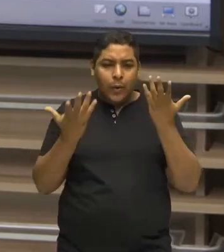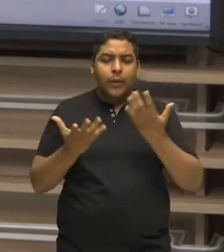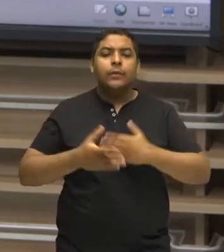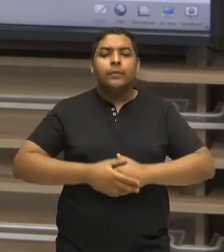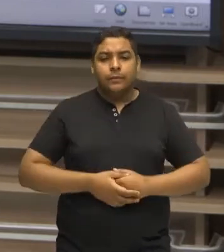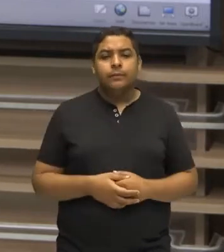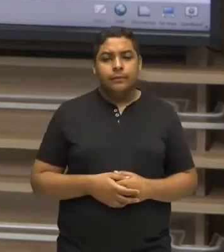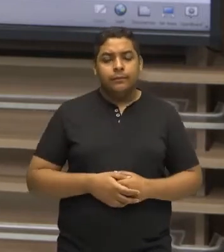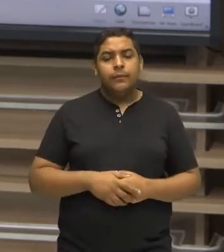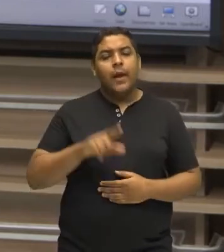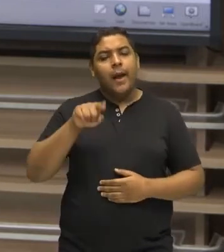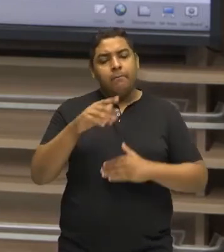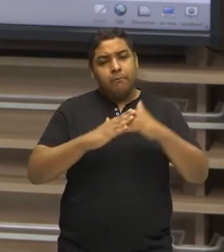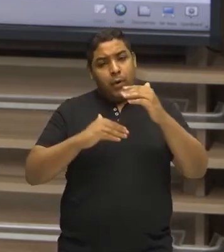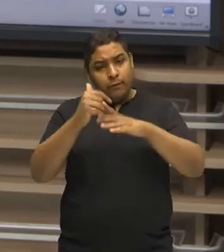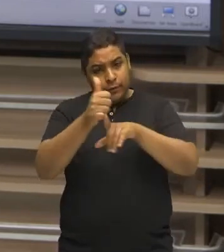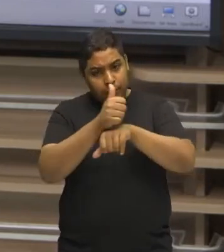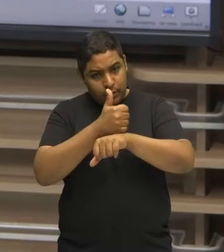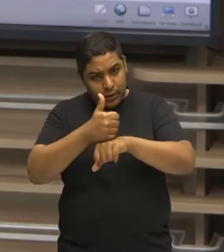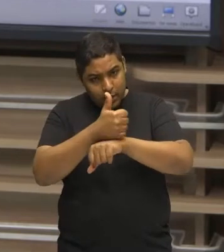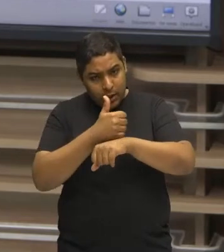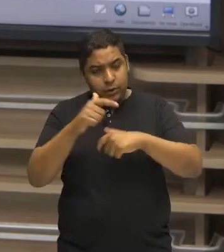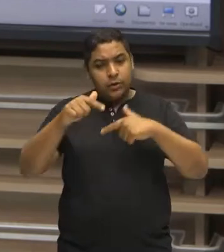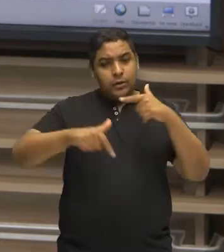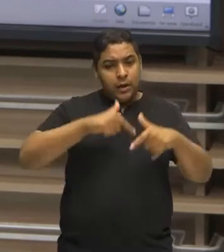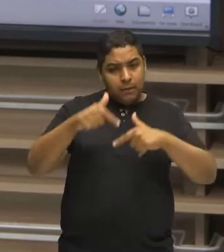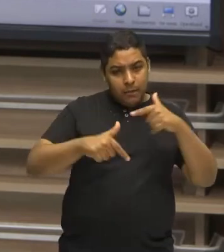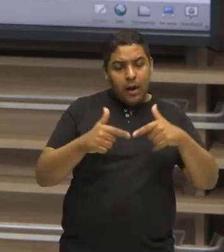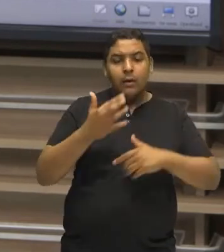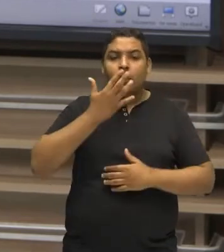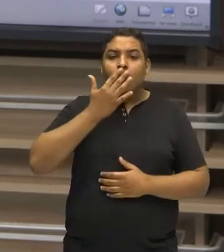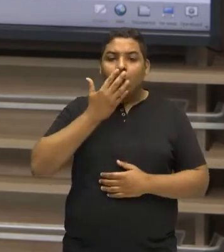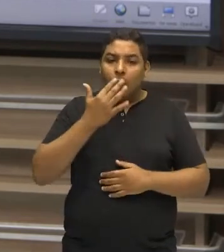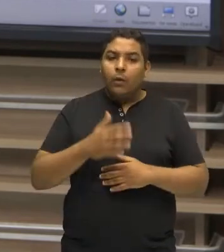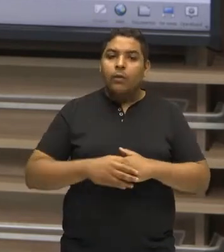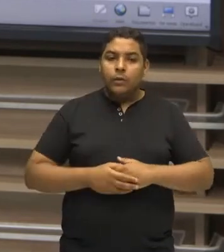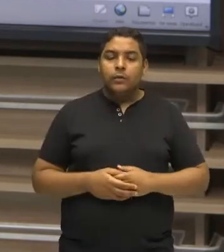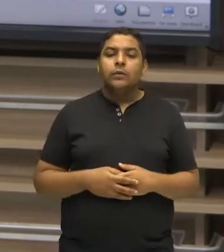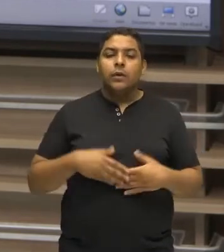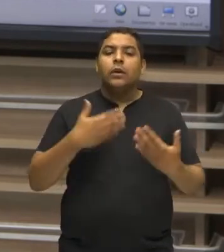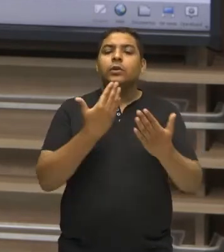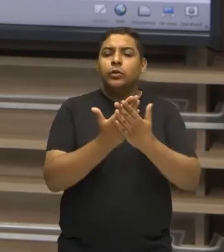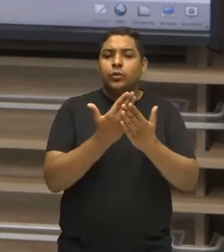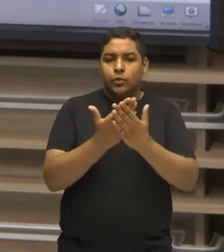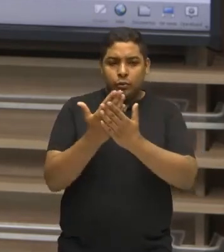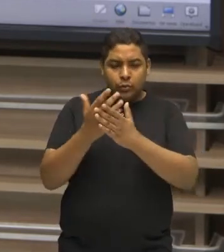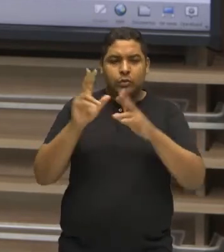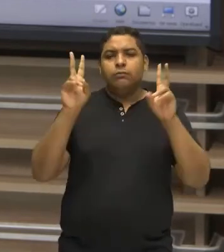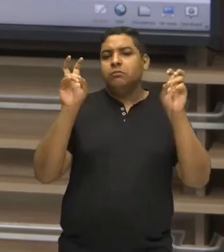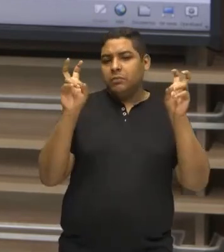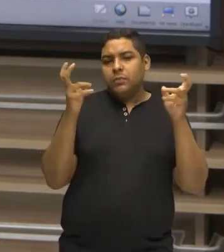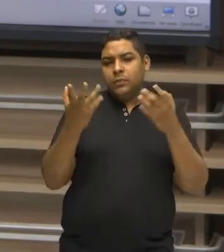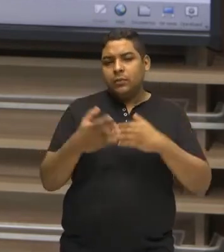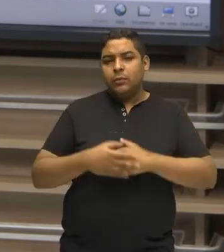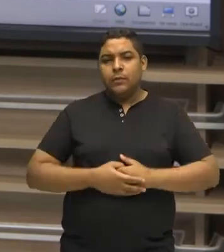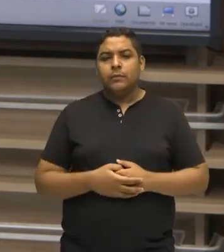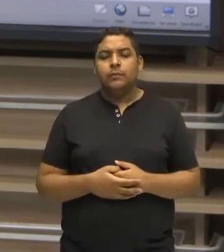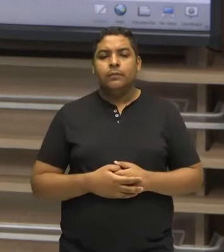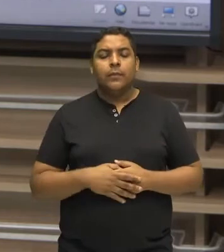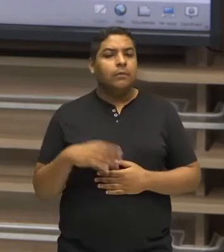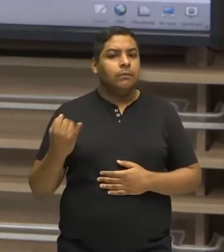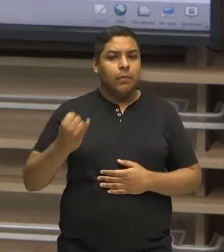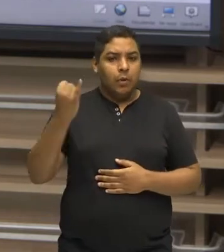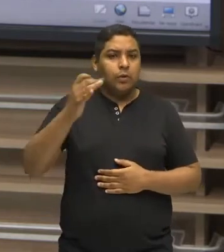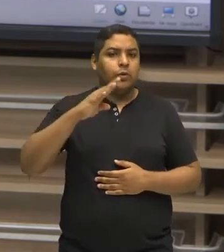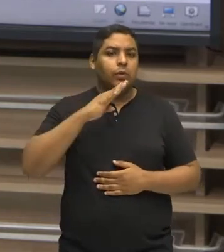trabalham com cores, eles estudam esse círculo cromático, que é muito importante conhecer a teoria das cores. Então,